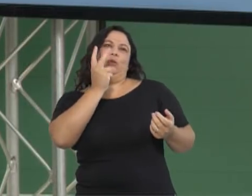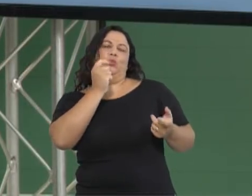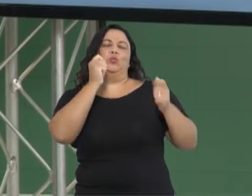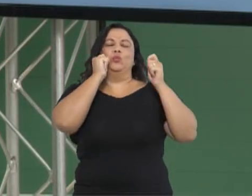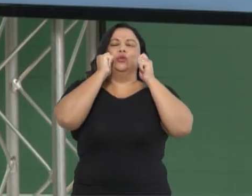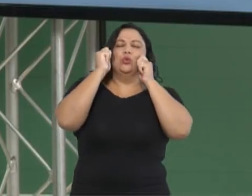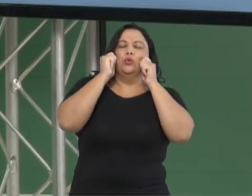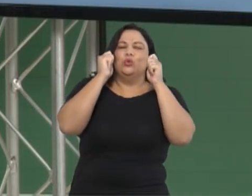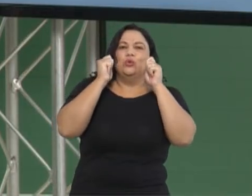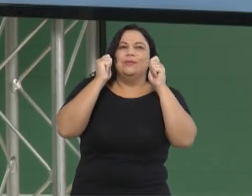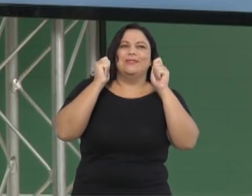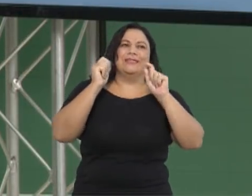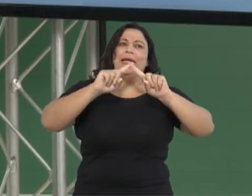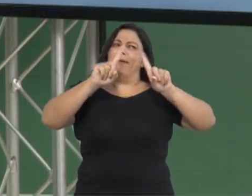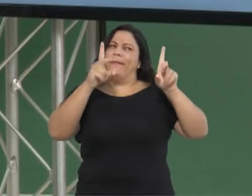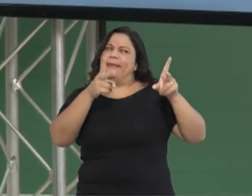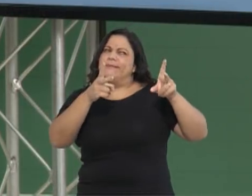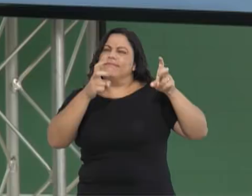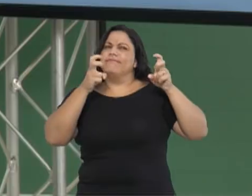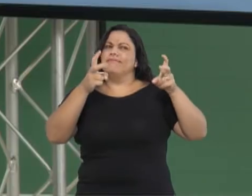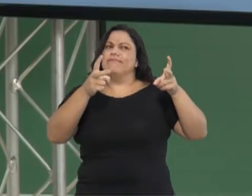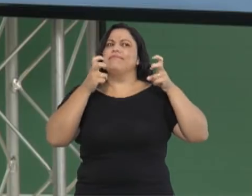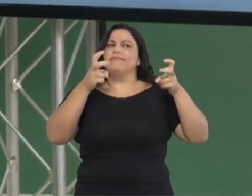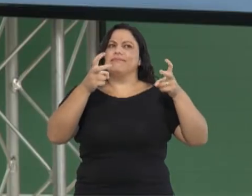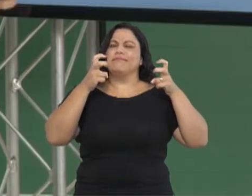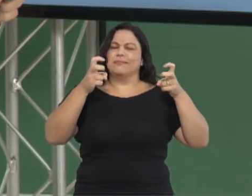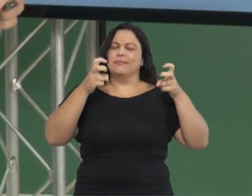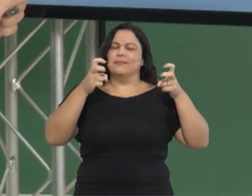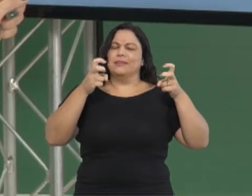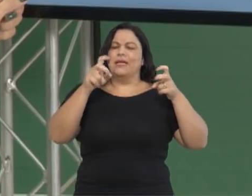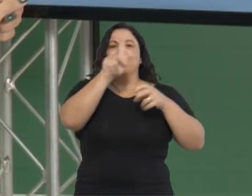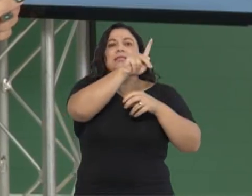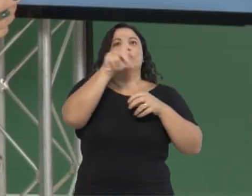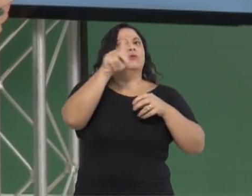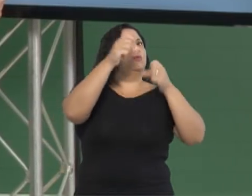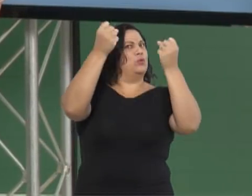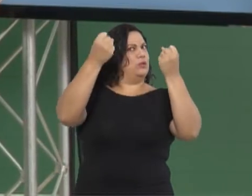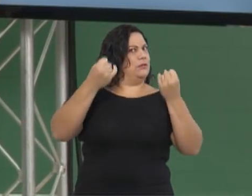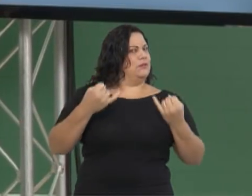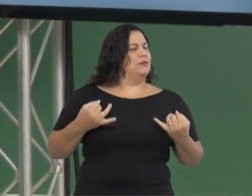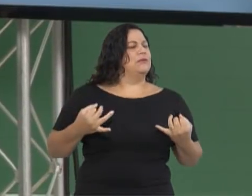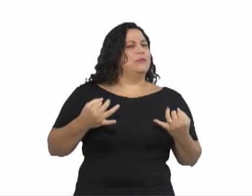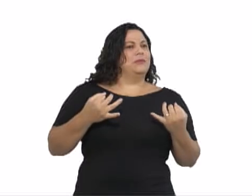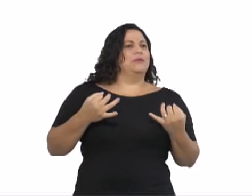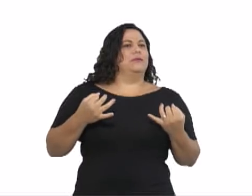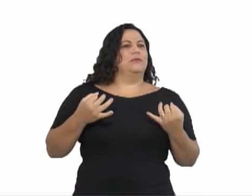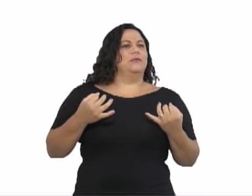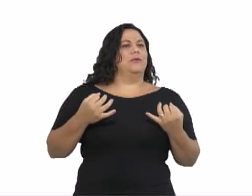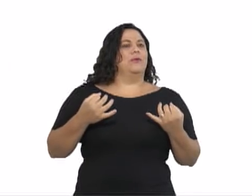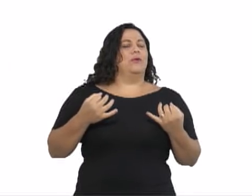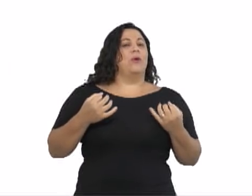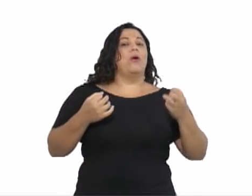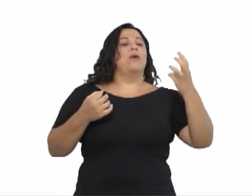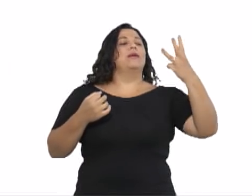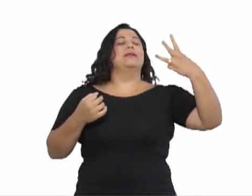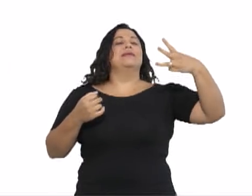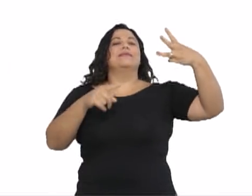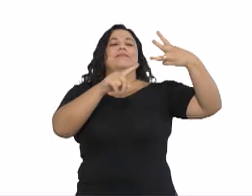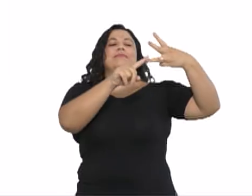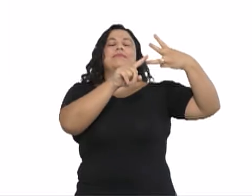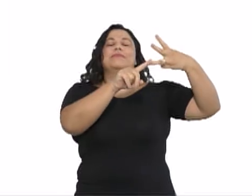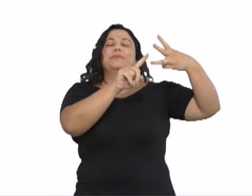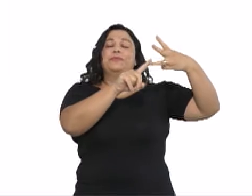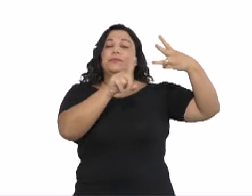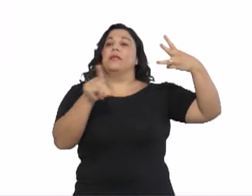eu prestei atenção naqueles detalhes que a teacher comentou, olha aqui a revista 3, ela também